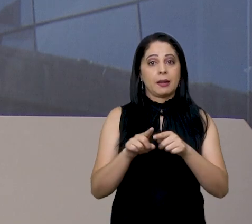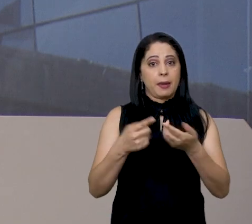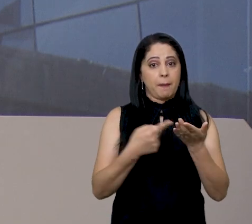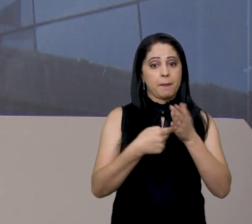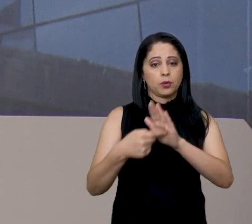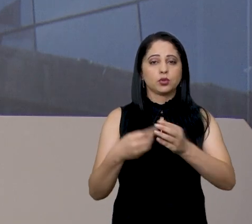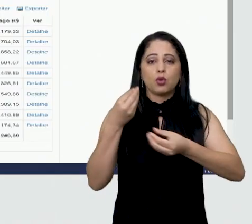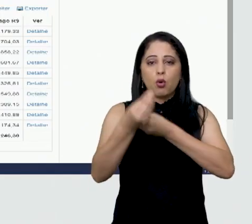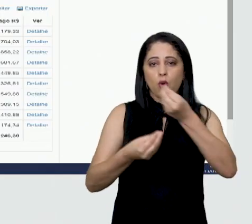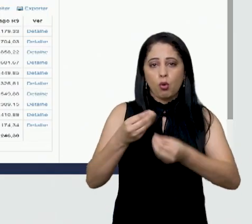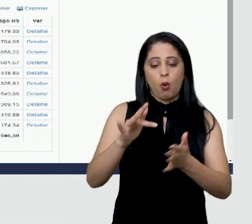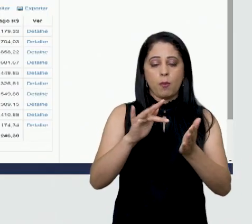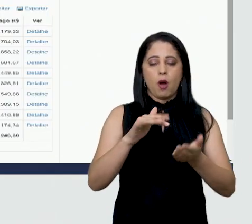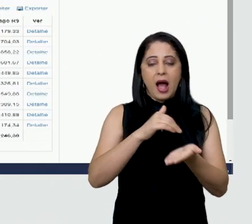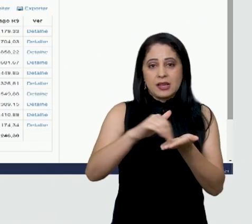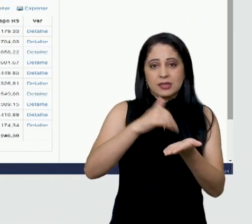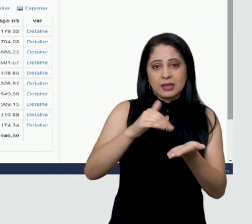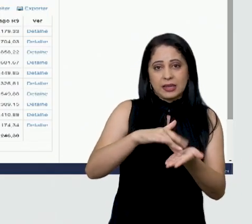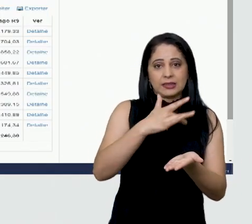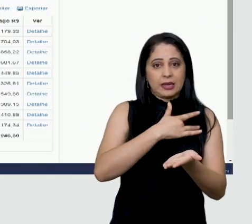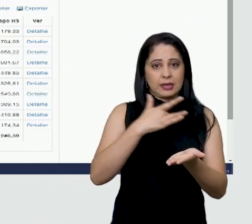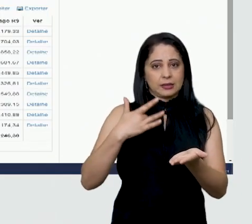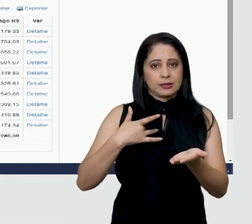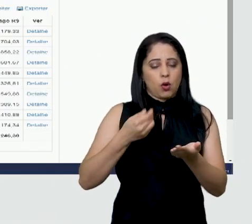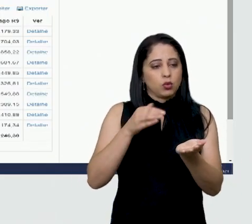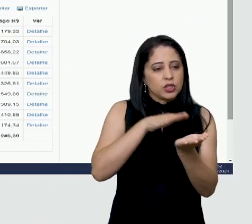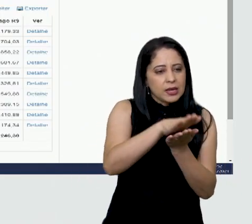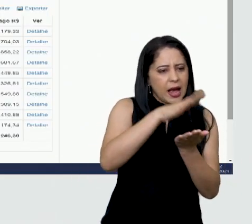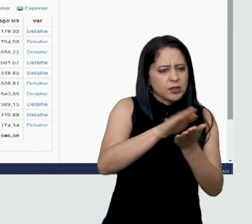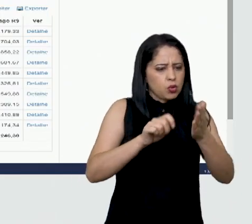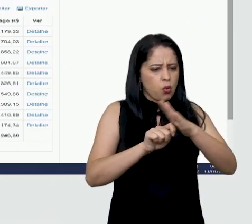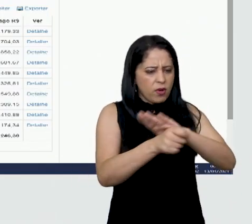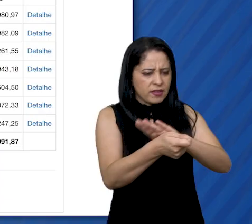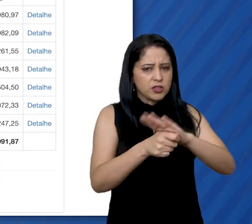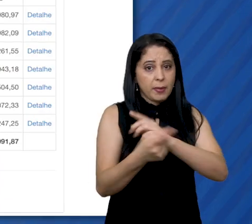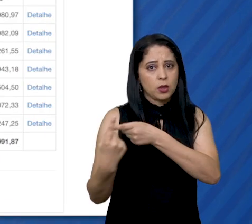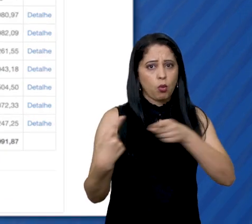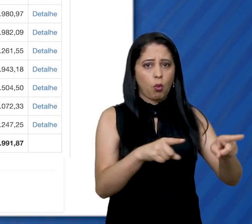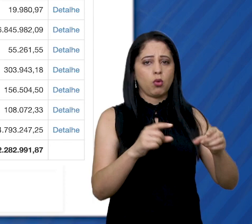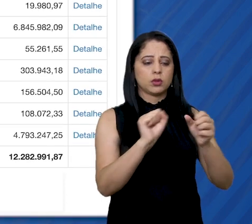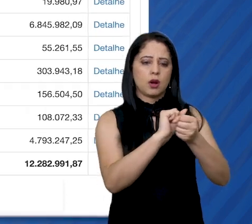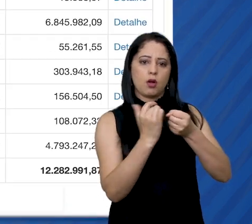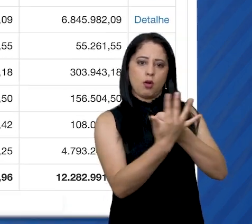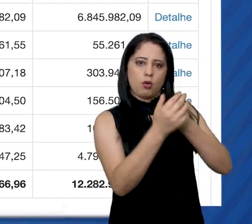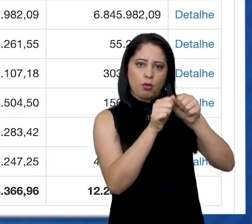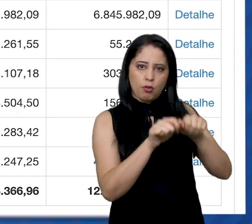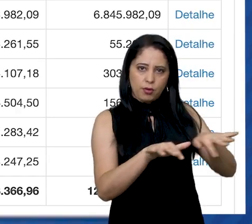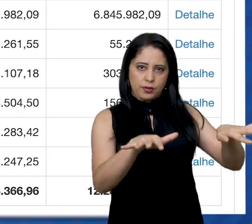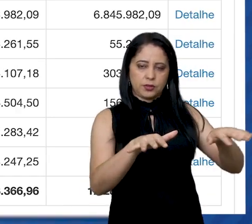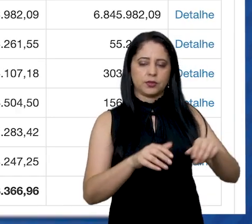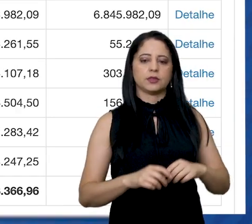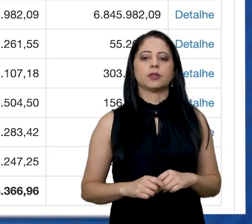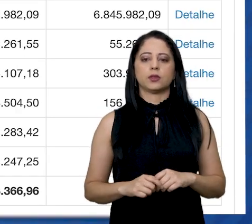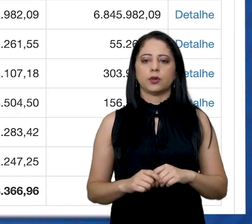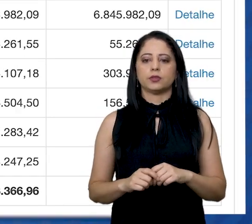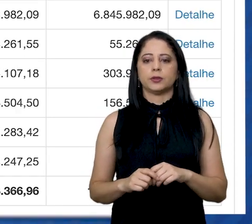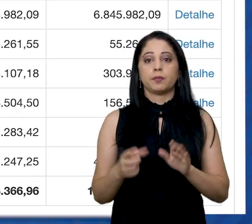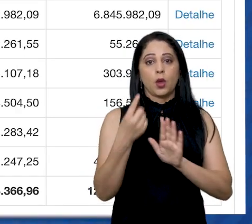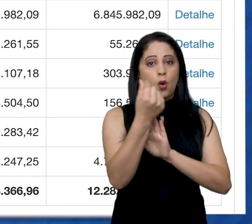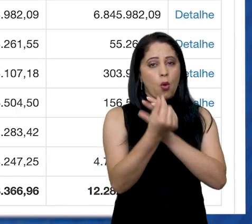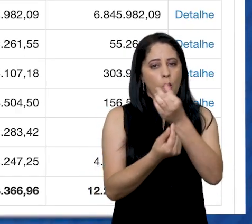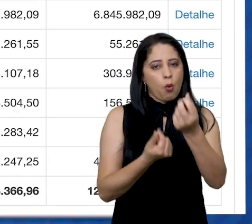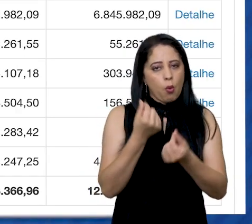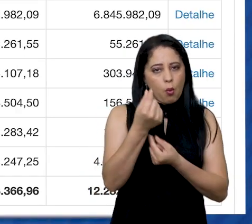apresentado também o gasto da Secretaria de Saúde no combate à Covid-19. No segundo quadrimestre de 2022,